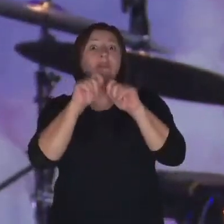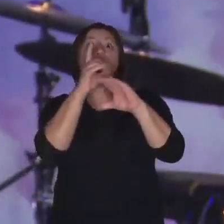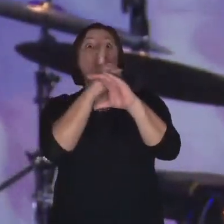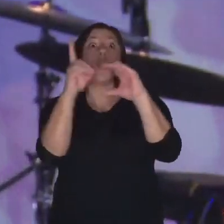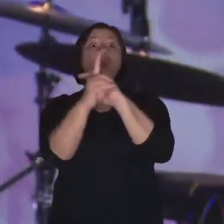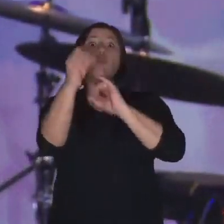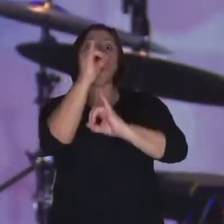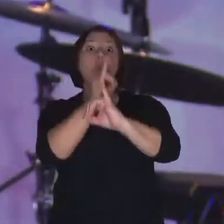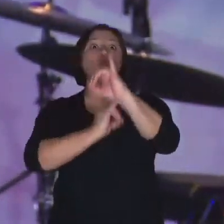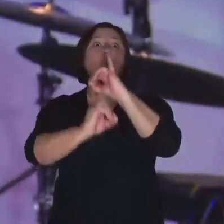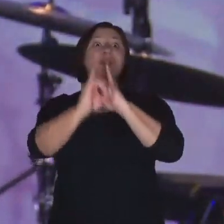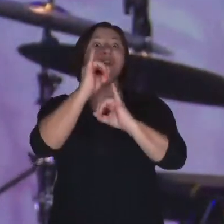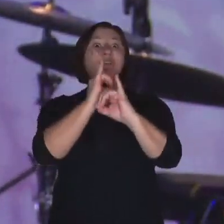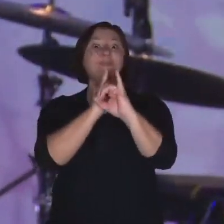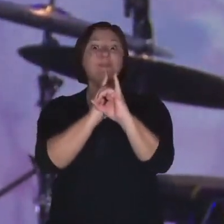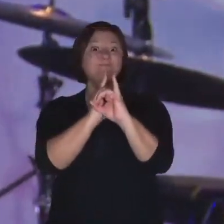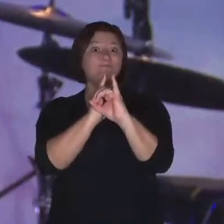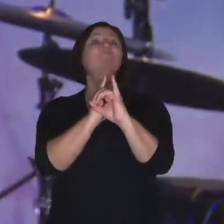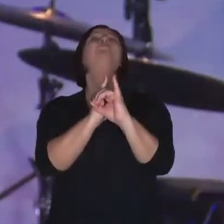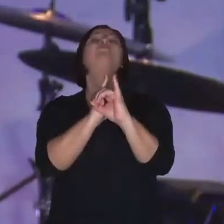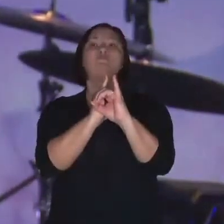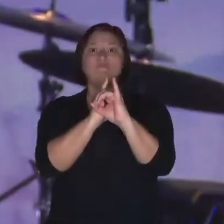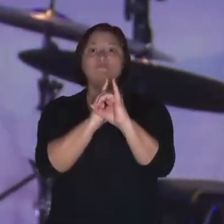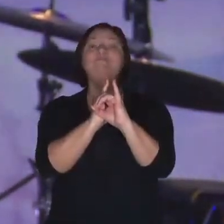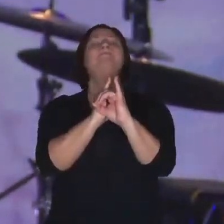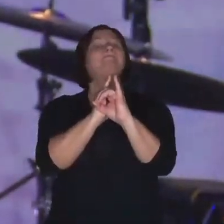Não tem sido fácil, mas a nossa perspectiva é outra.